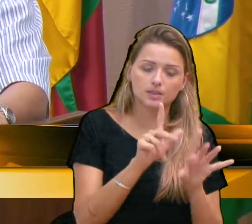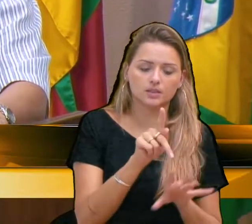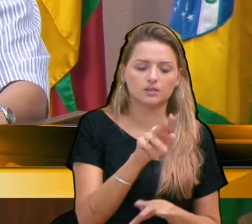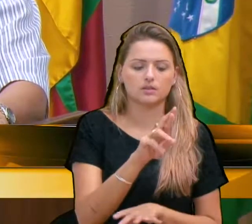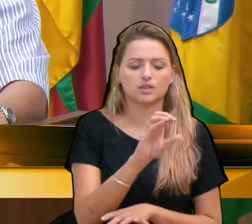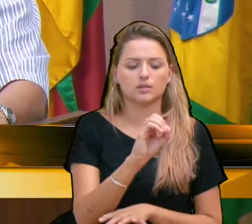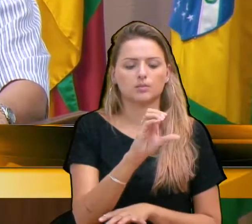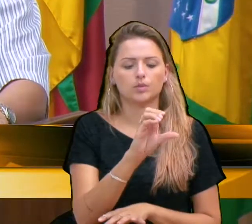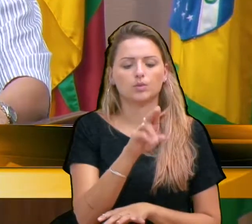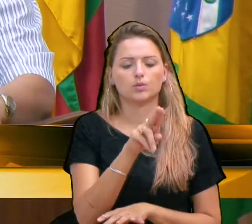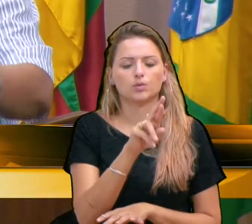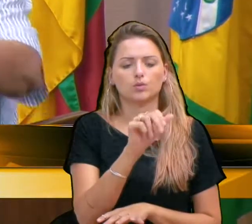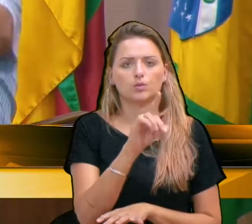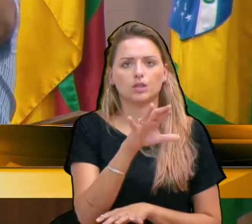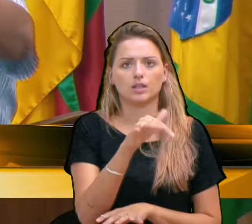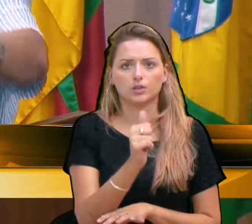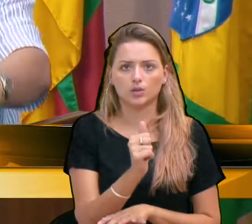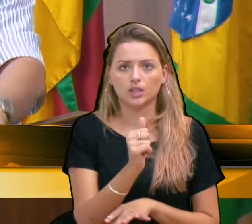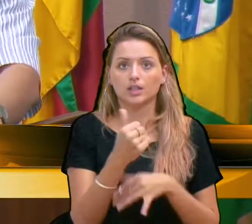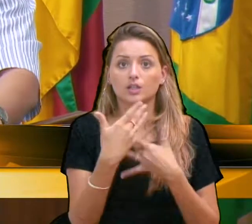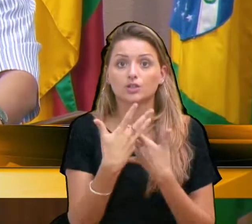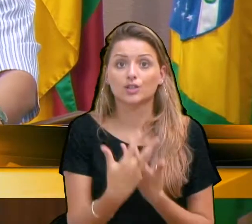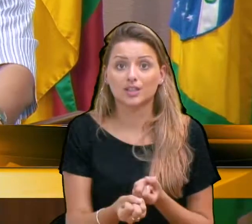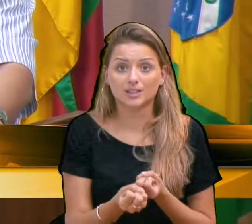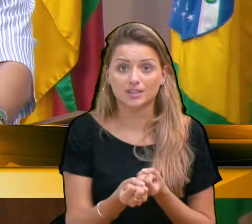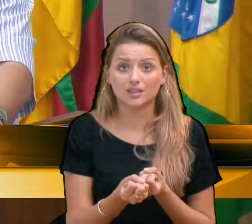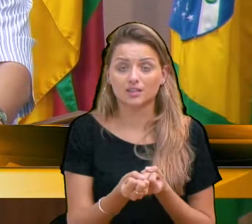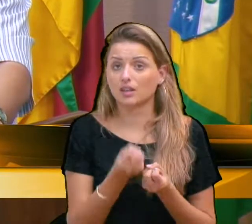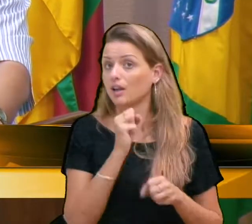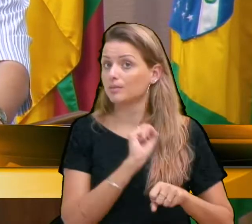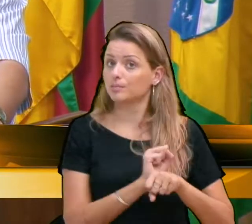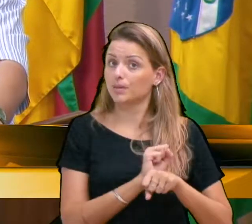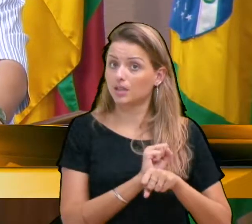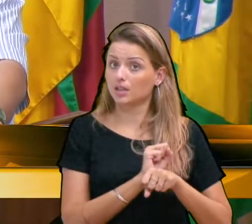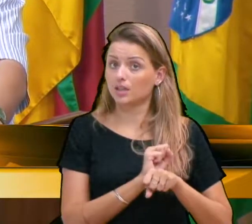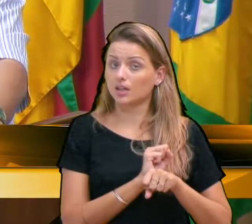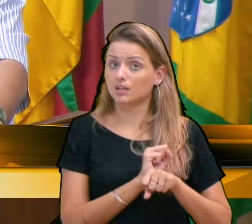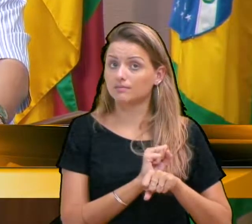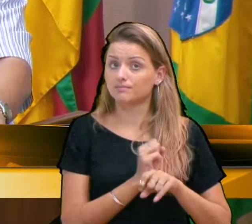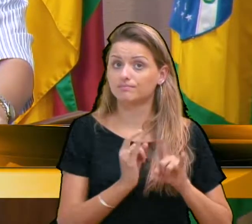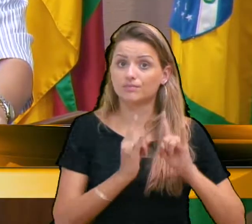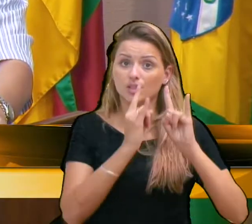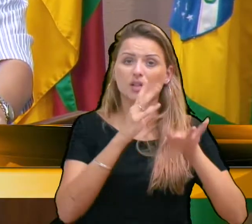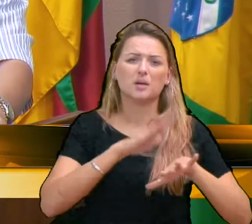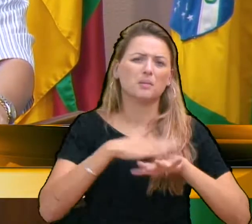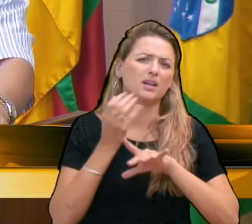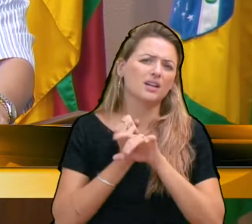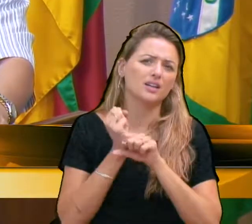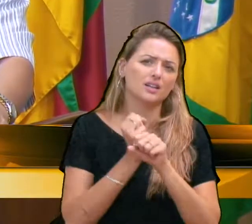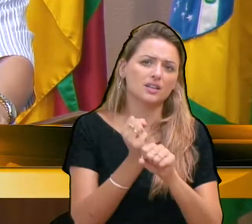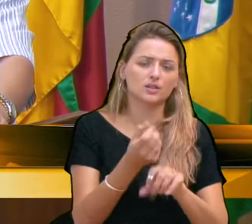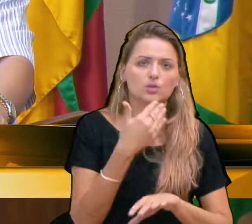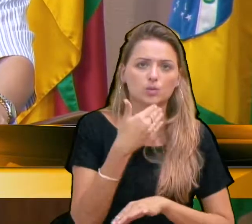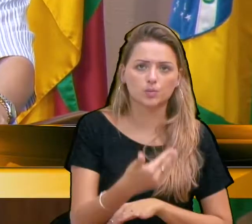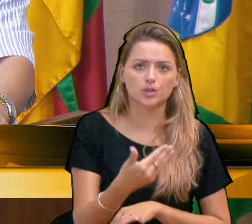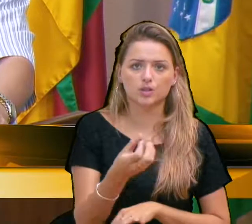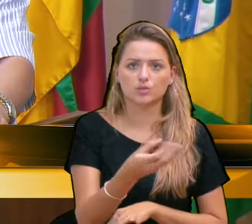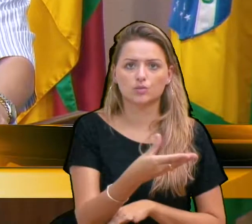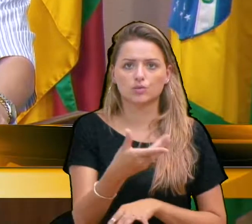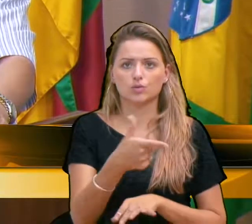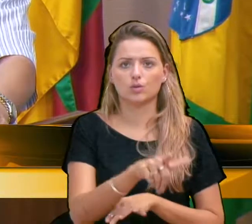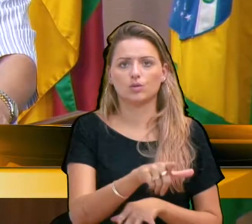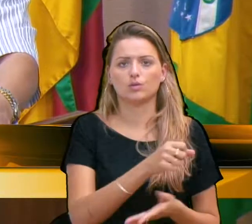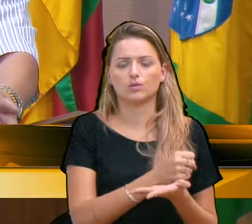do município, de ter deixado aquela coisa dormindo lá durante mais de ano, né, o pedido de renovação do